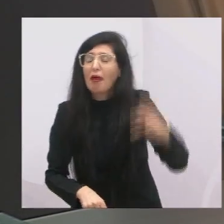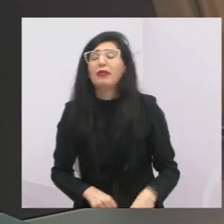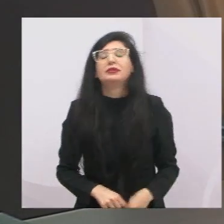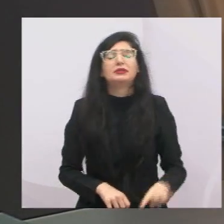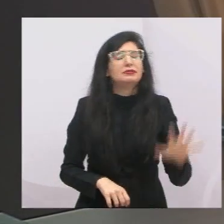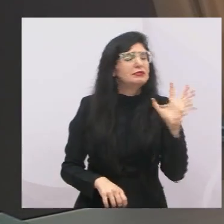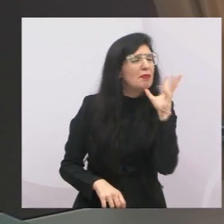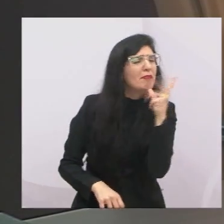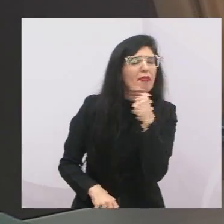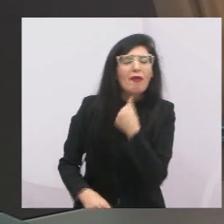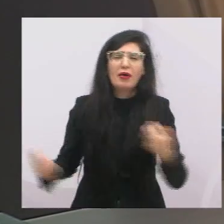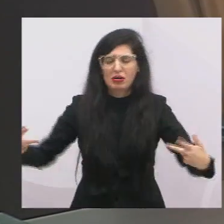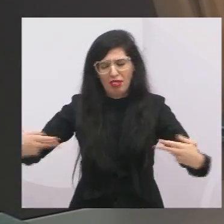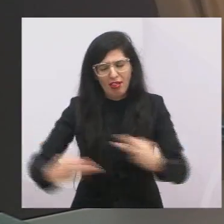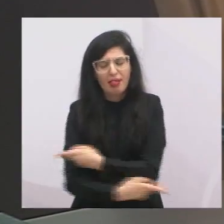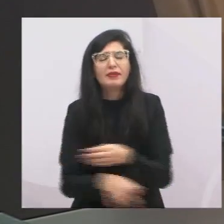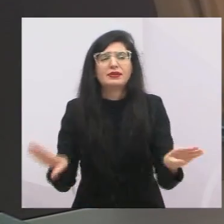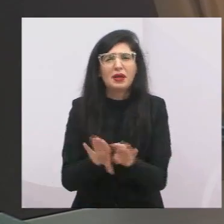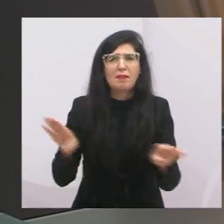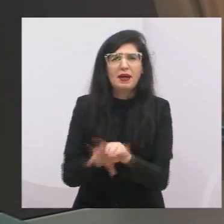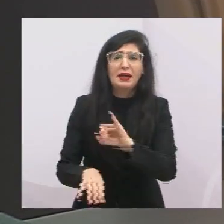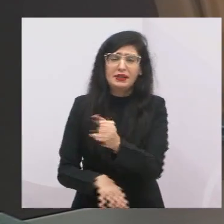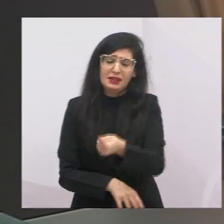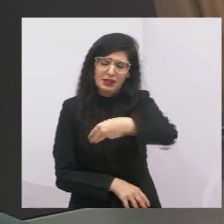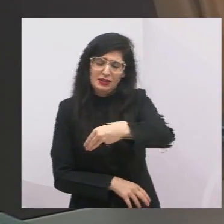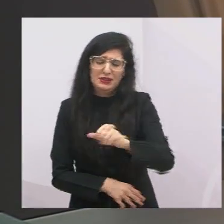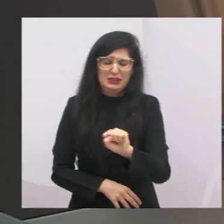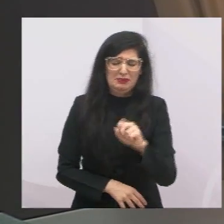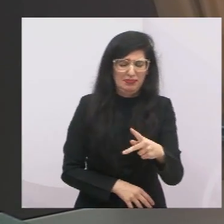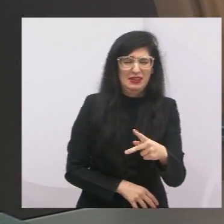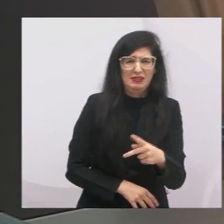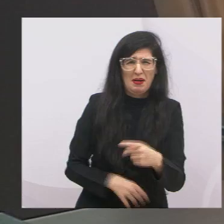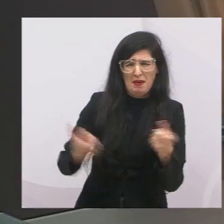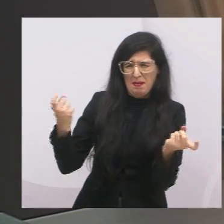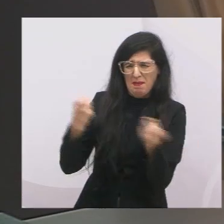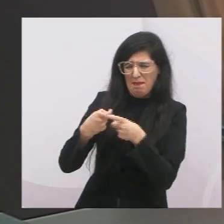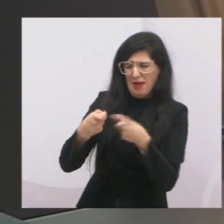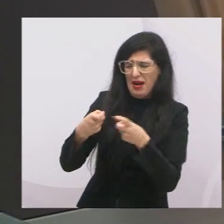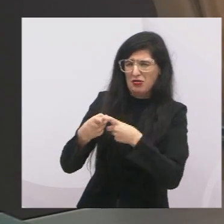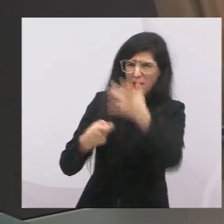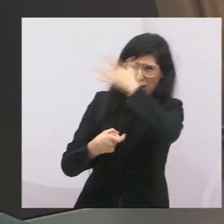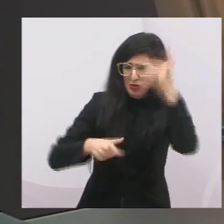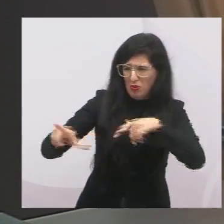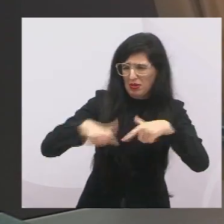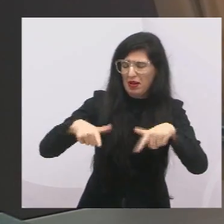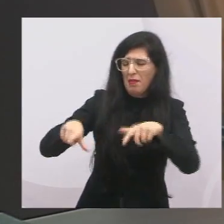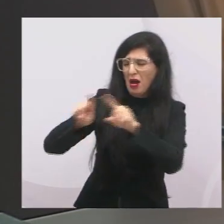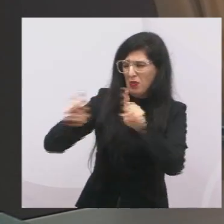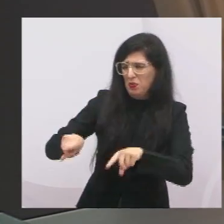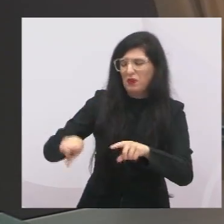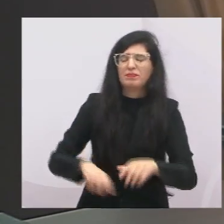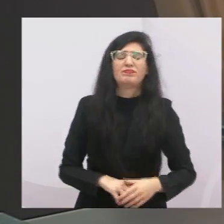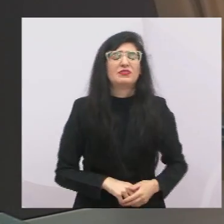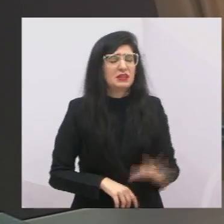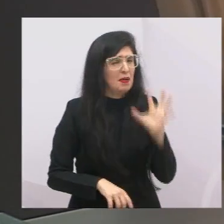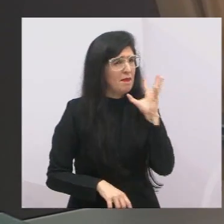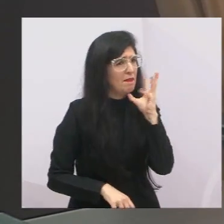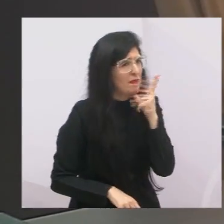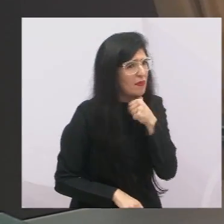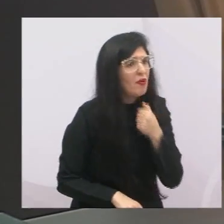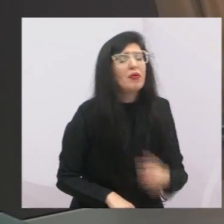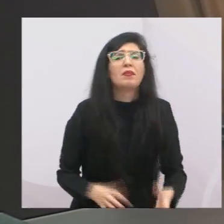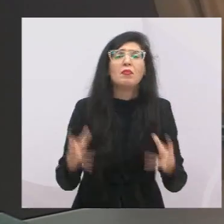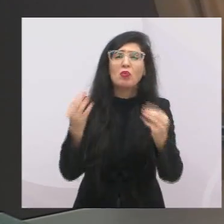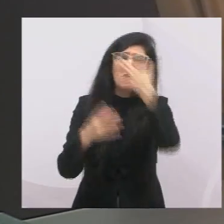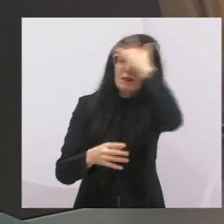grande. O atendimento no IANSP está pior do que nós avançamos tanto no atendimento SUS, que tem muitas pacientes que